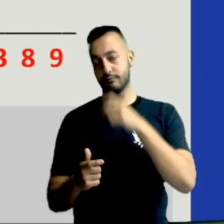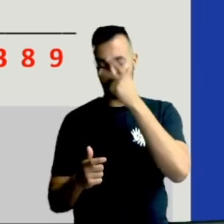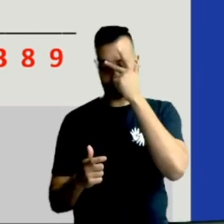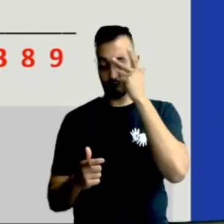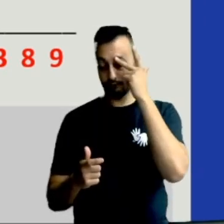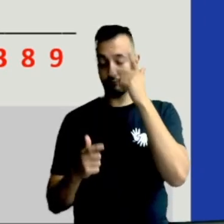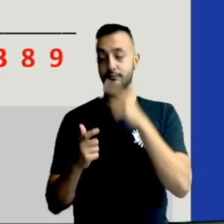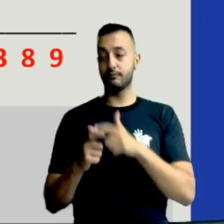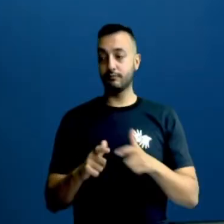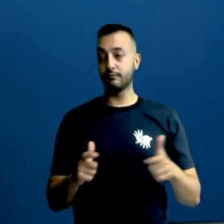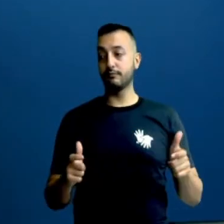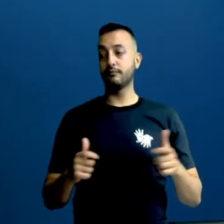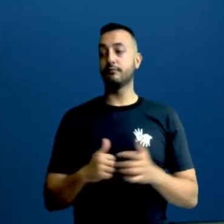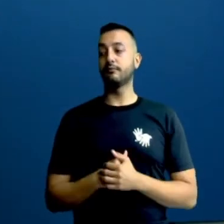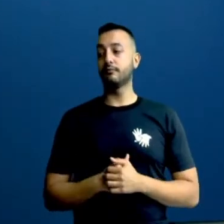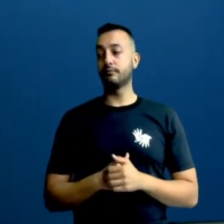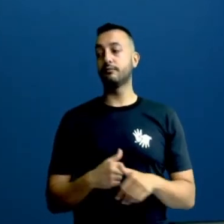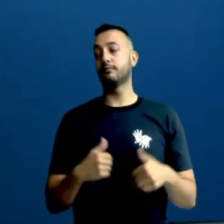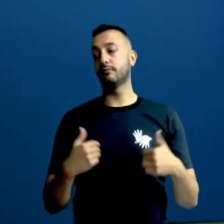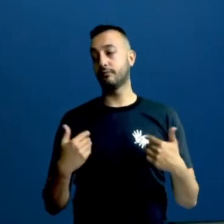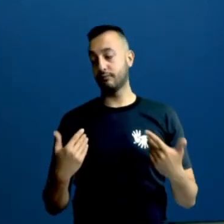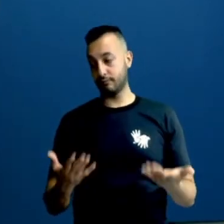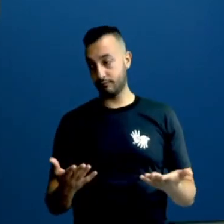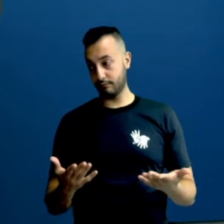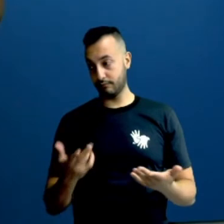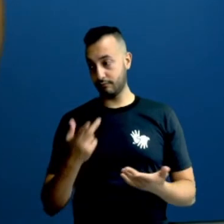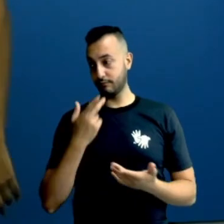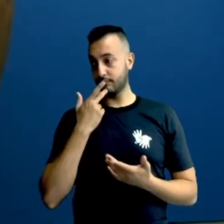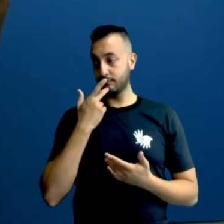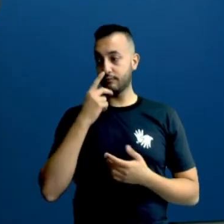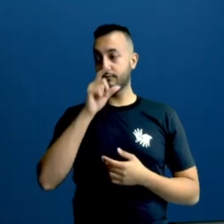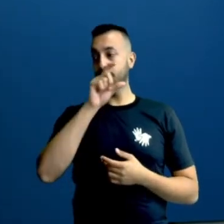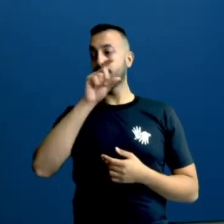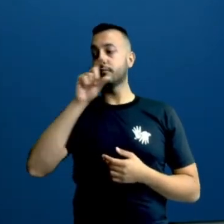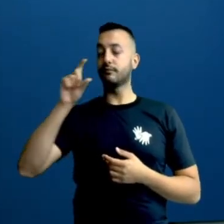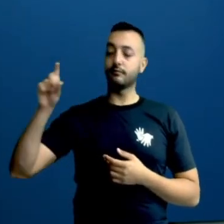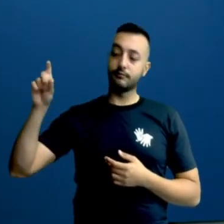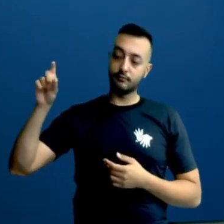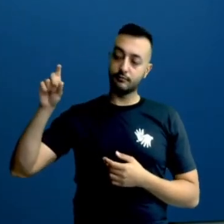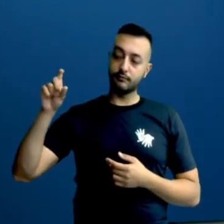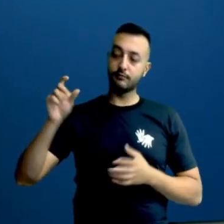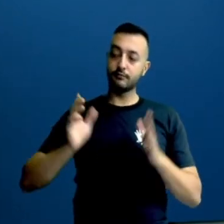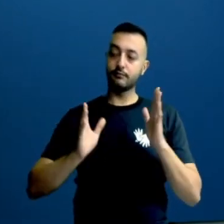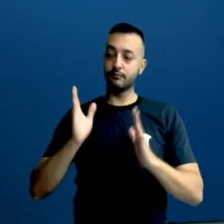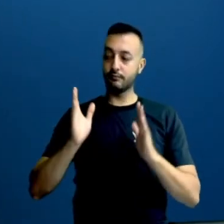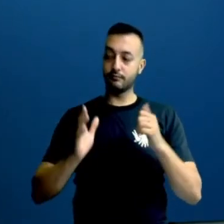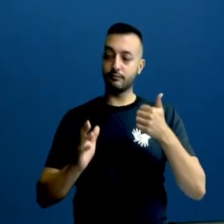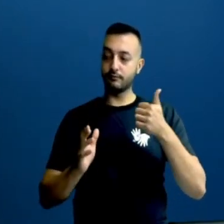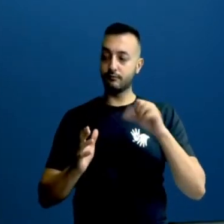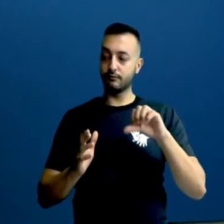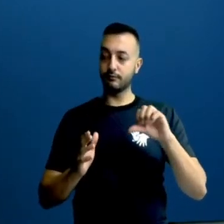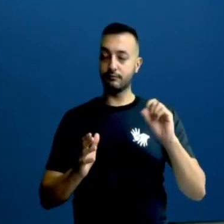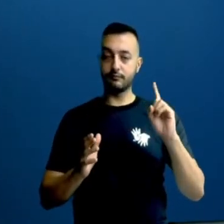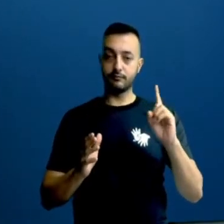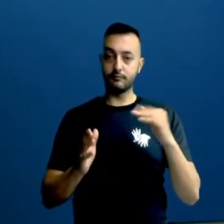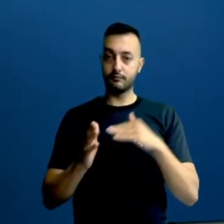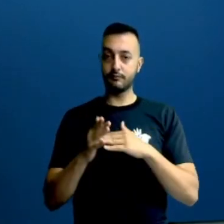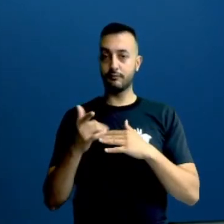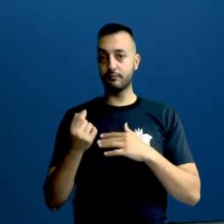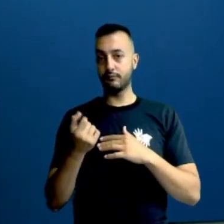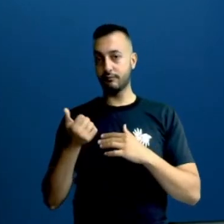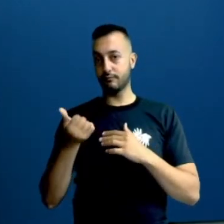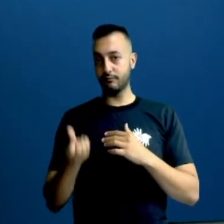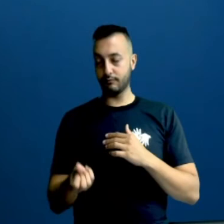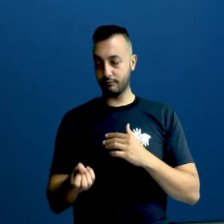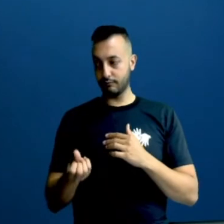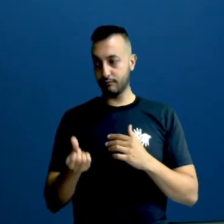33.389 habitantes. Então, a assertiva que diz que entre 1991 e